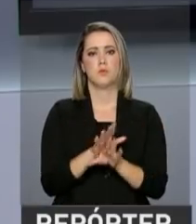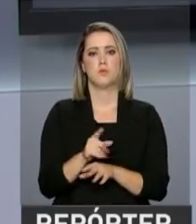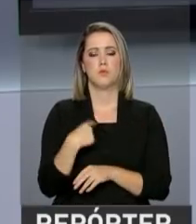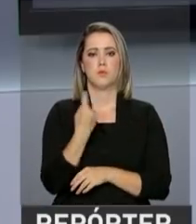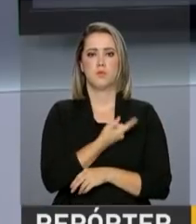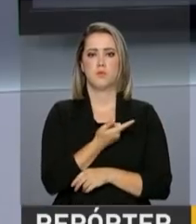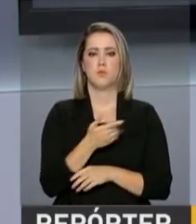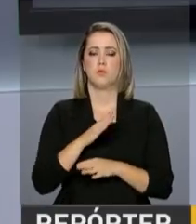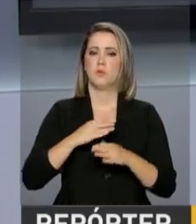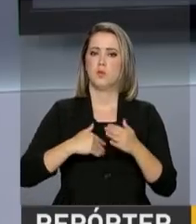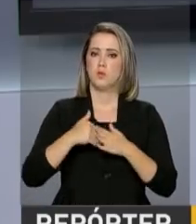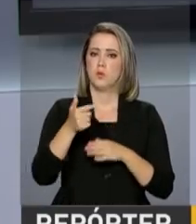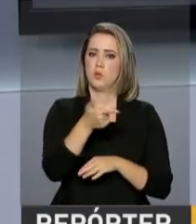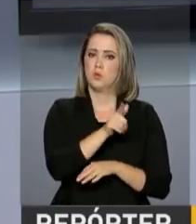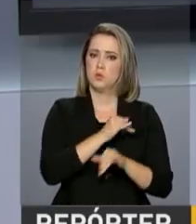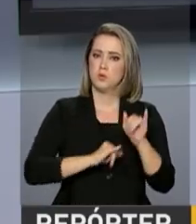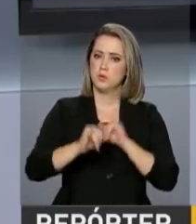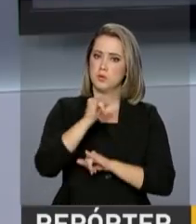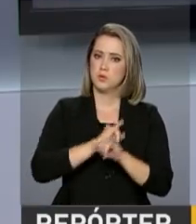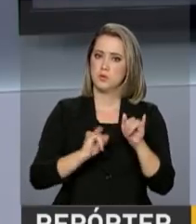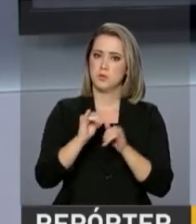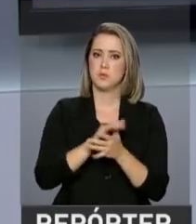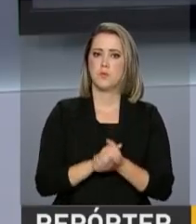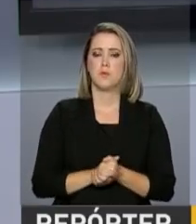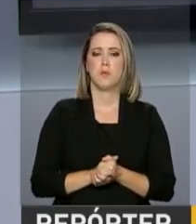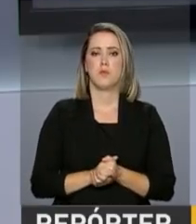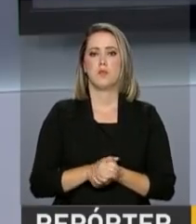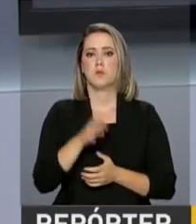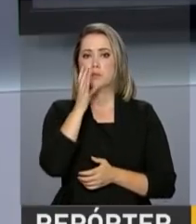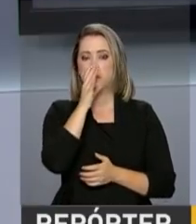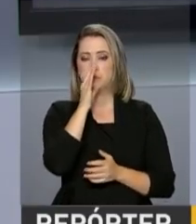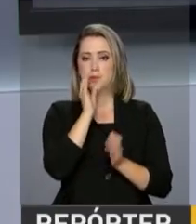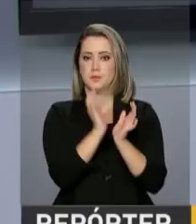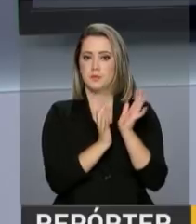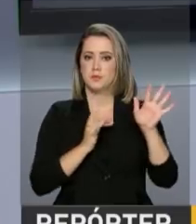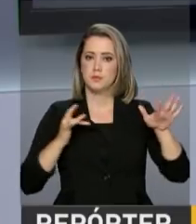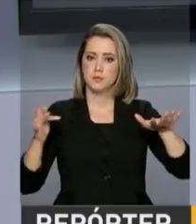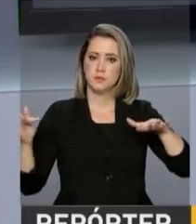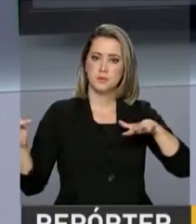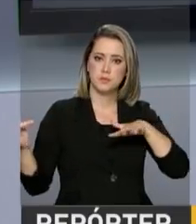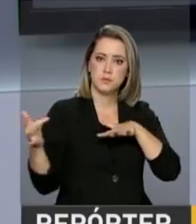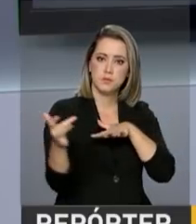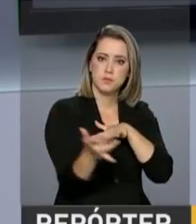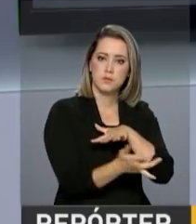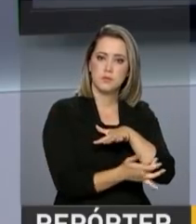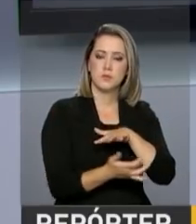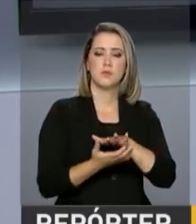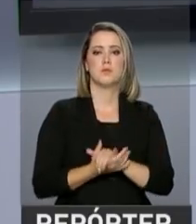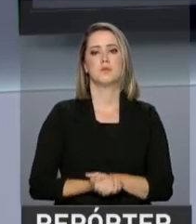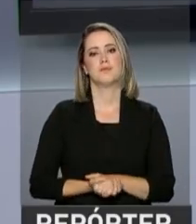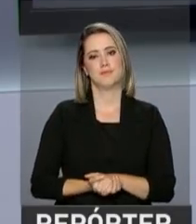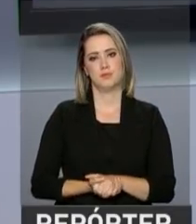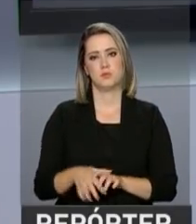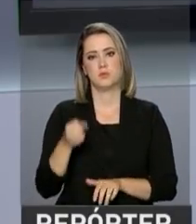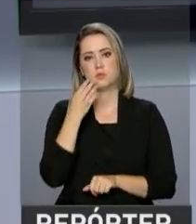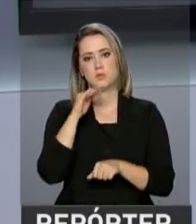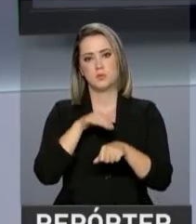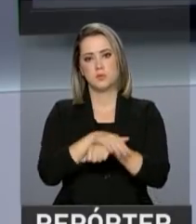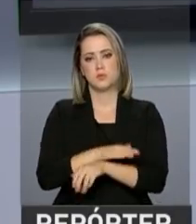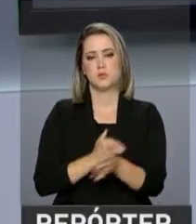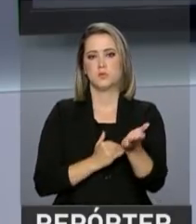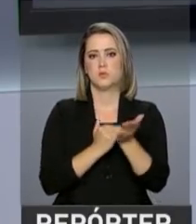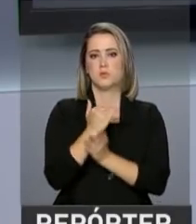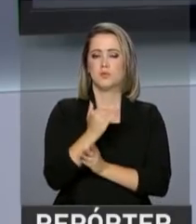Nós podemos voltar a qualquer momento com outras informações. Acompanhe as novidades também pelas nossas redes sociais. Uma